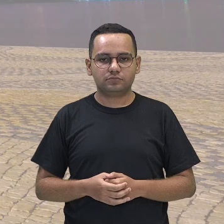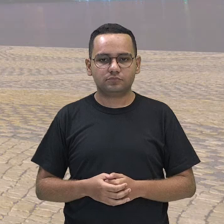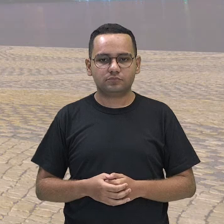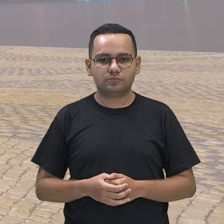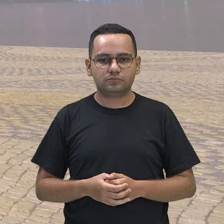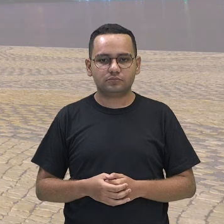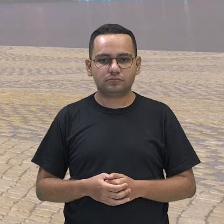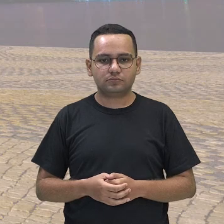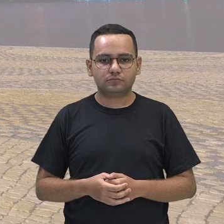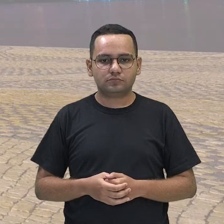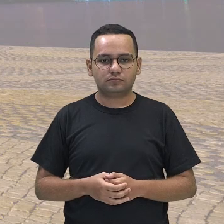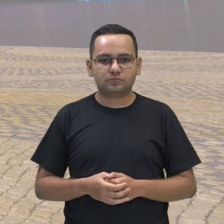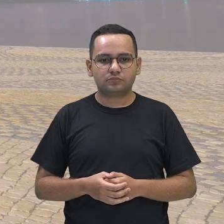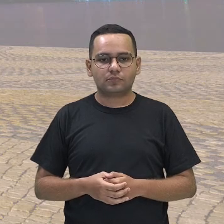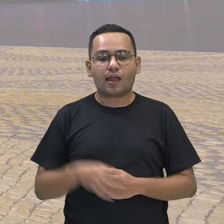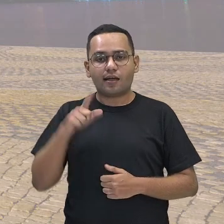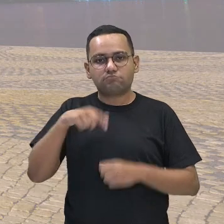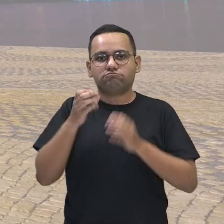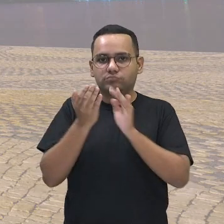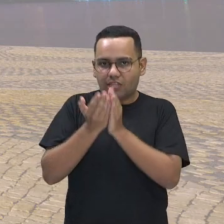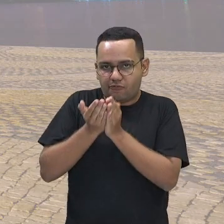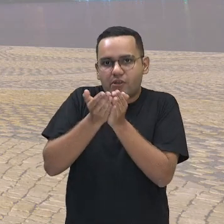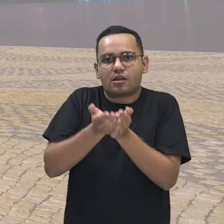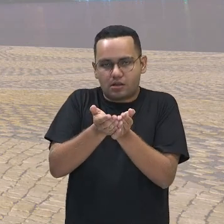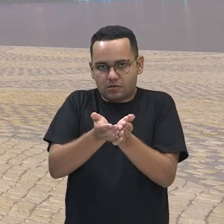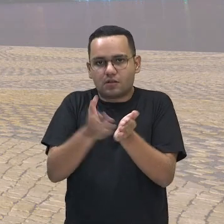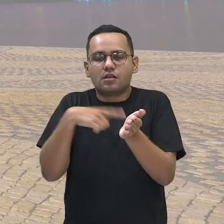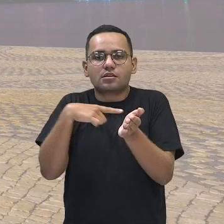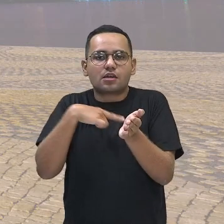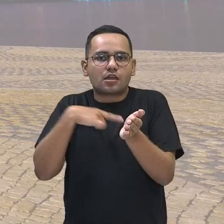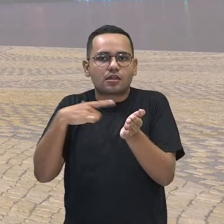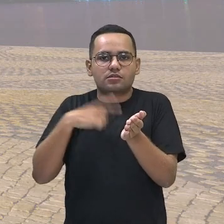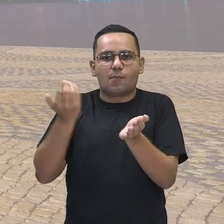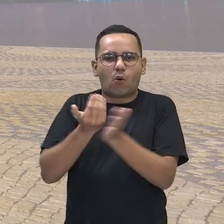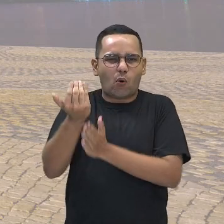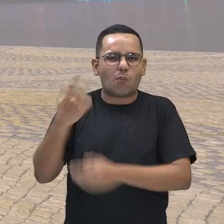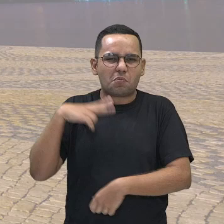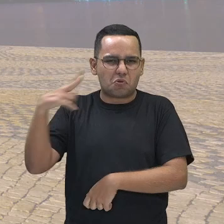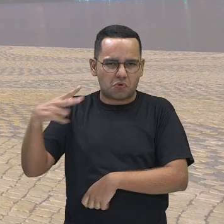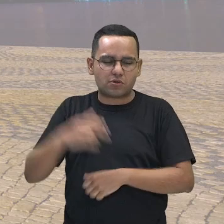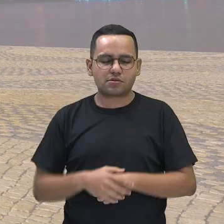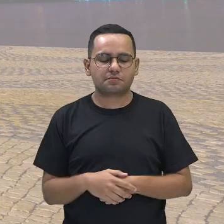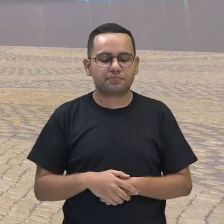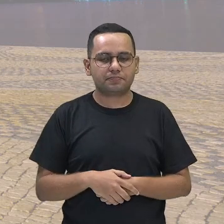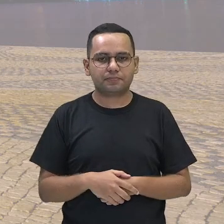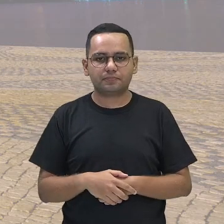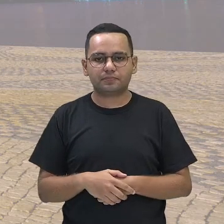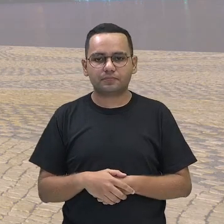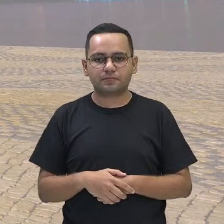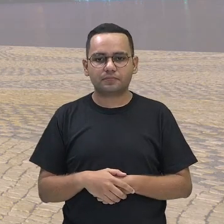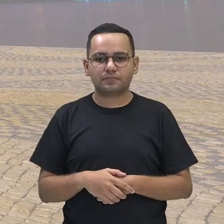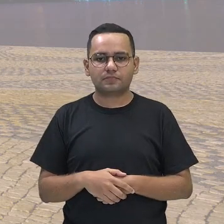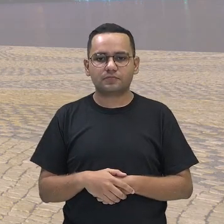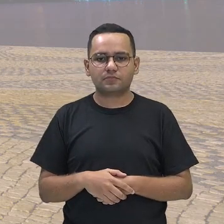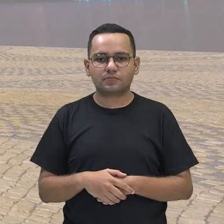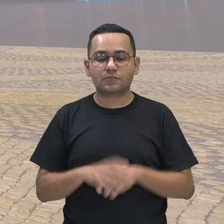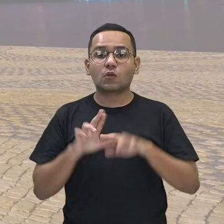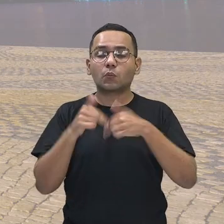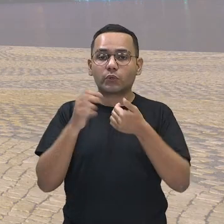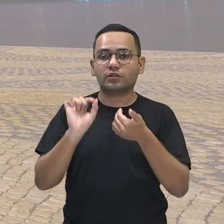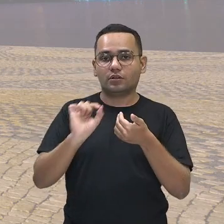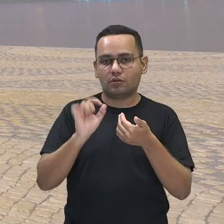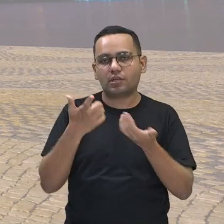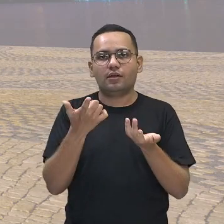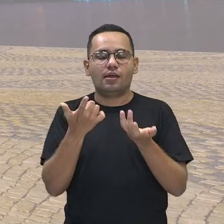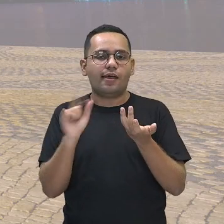essas grandes navegações que foram ali iniciadas pelos portugueses. O contexto também é de revolução comercial. O que